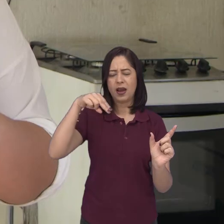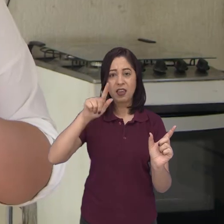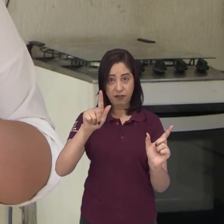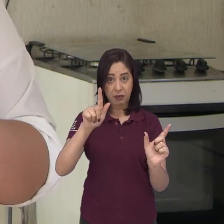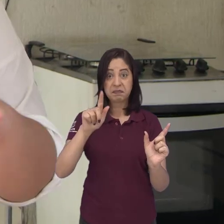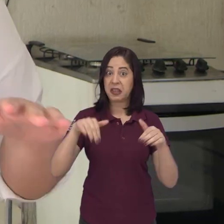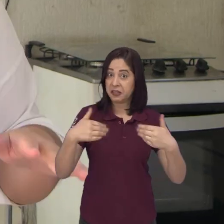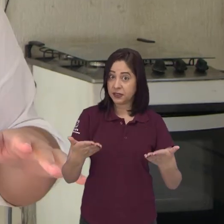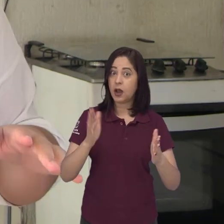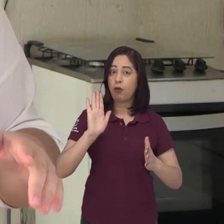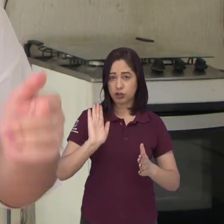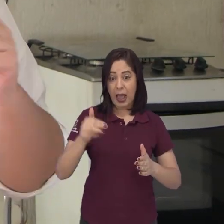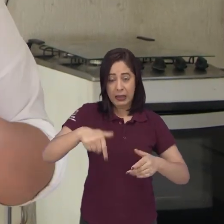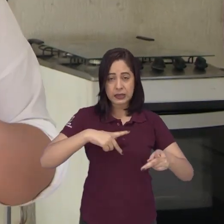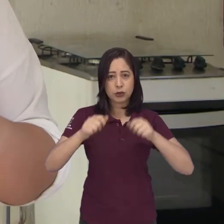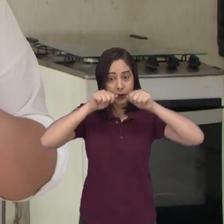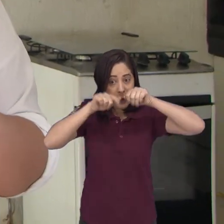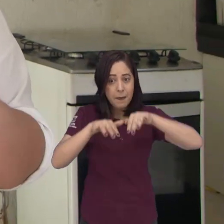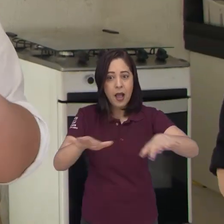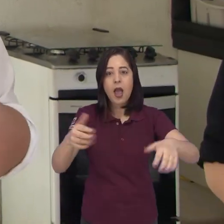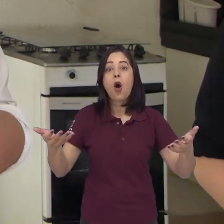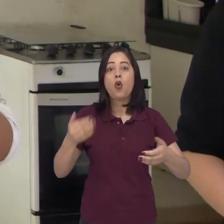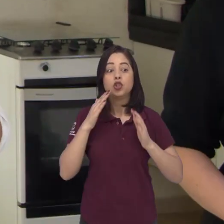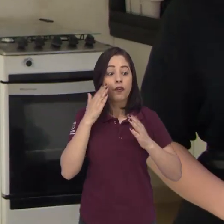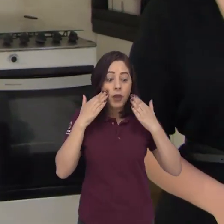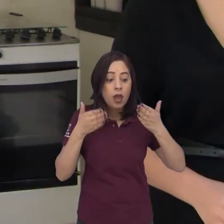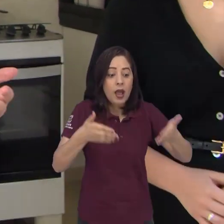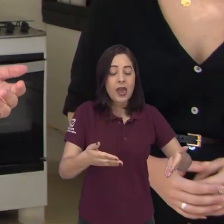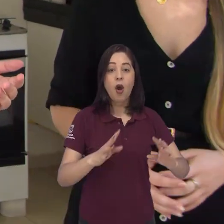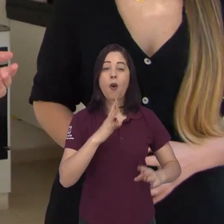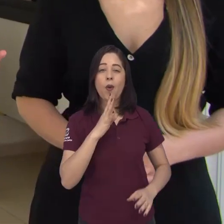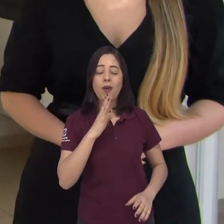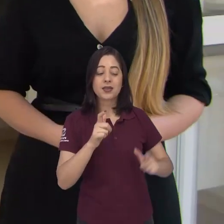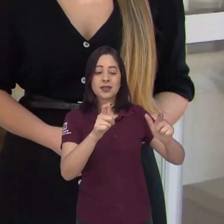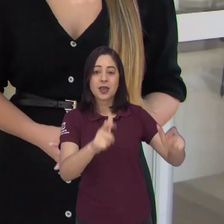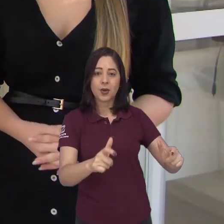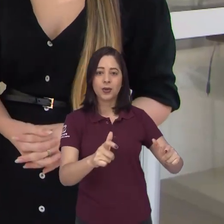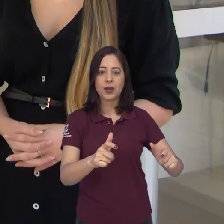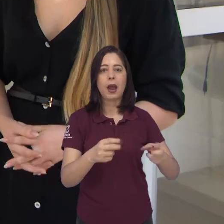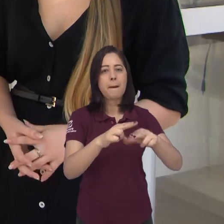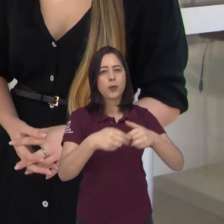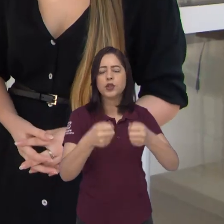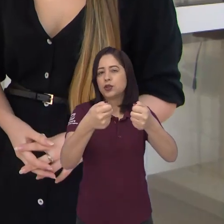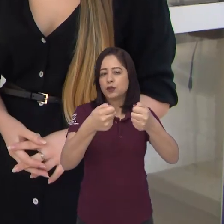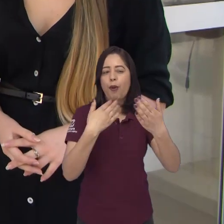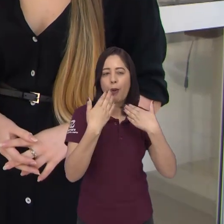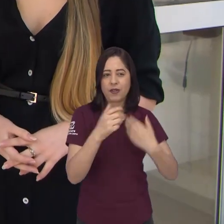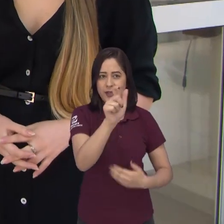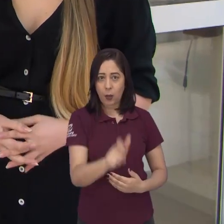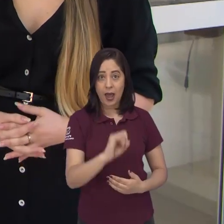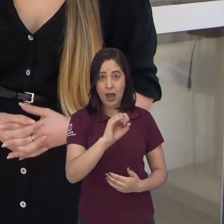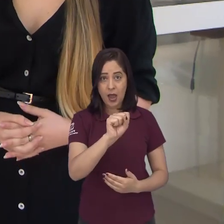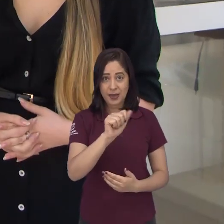em São José essa tendência já está se espalhando e eu vim conhecer um co-living aqui na cidade, por isso eu vou falar com a Isabela, que é a administradora de